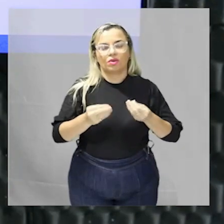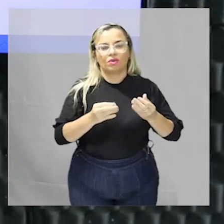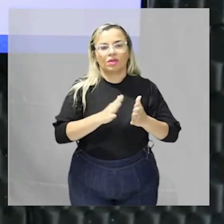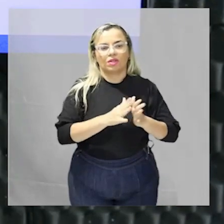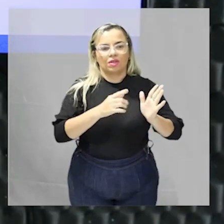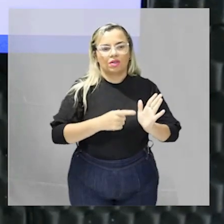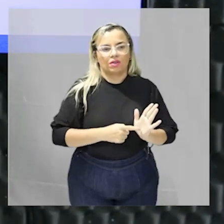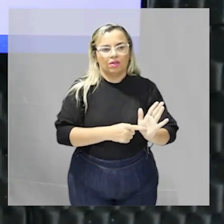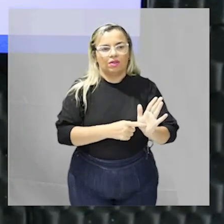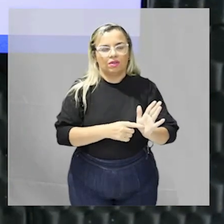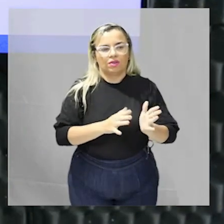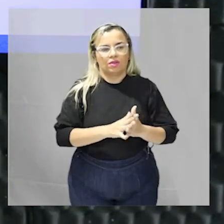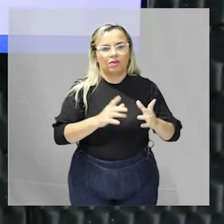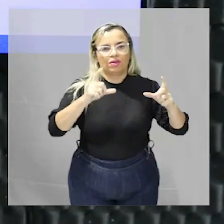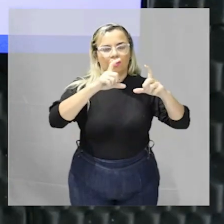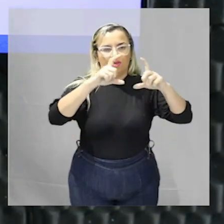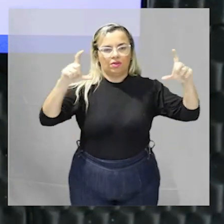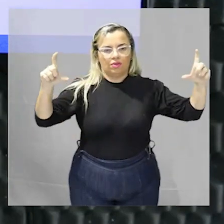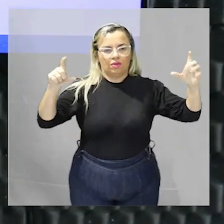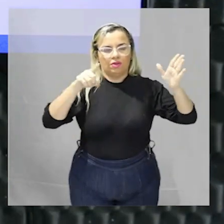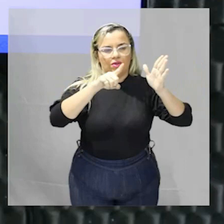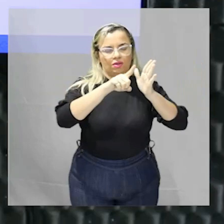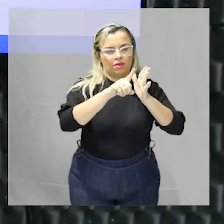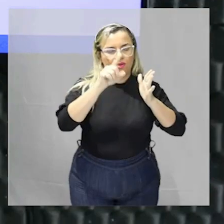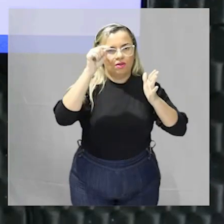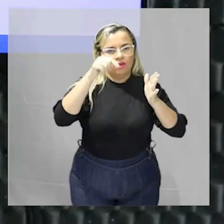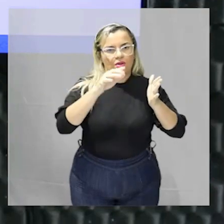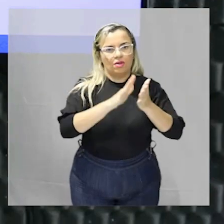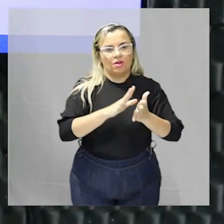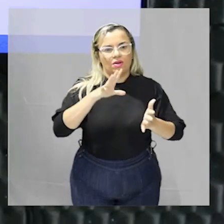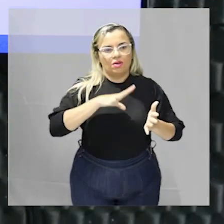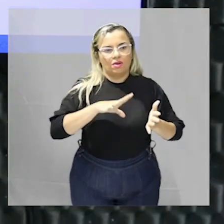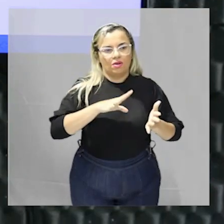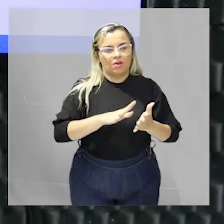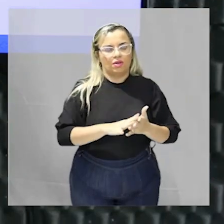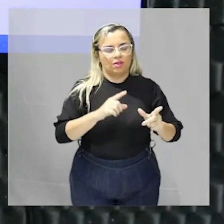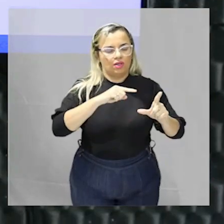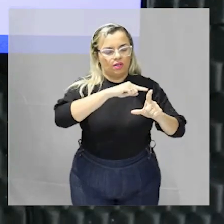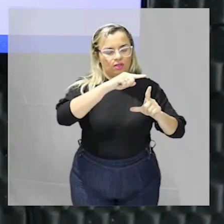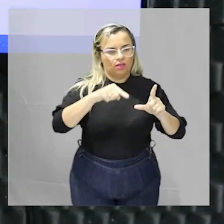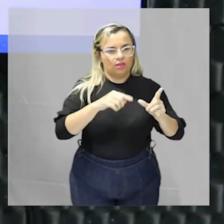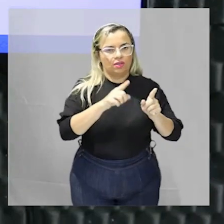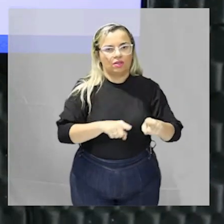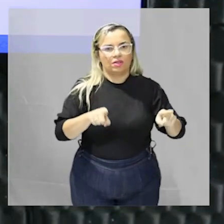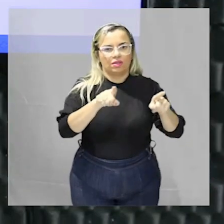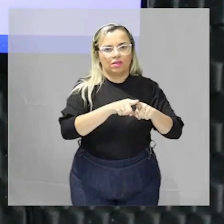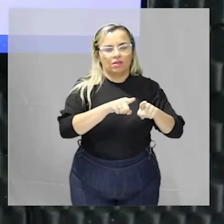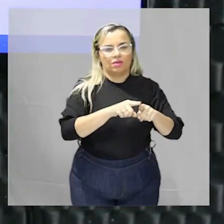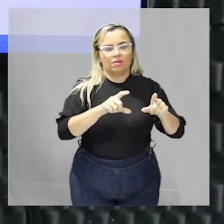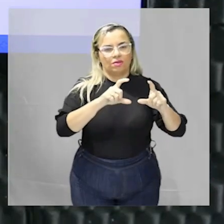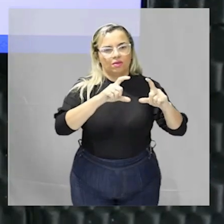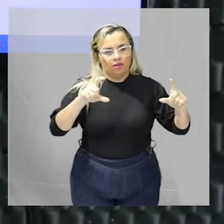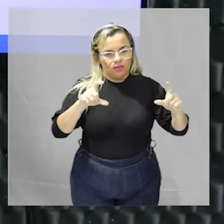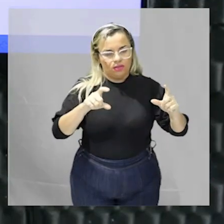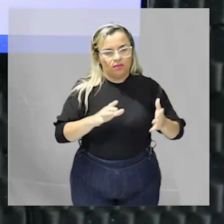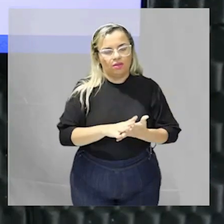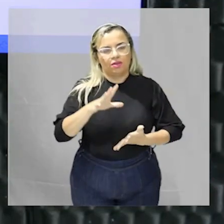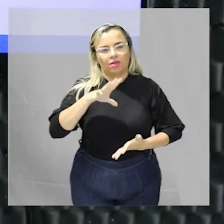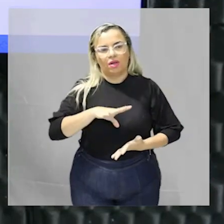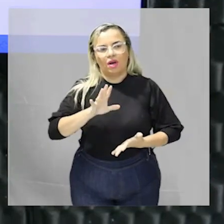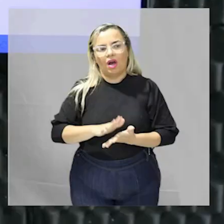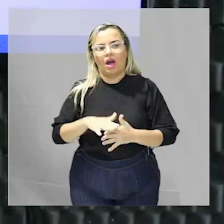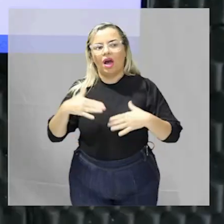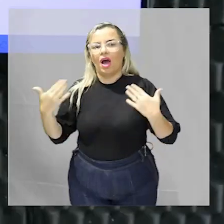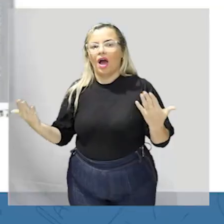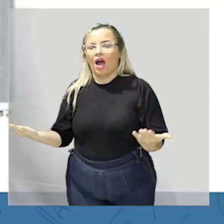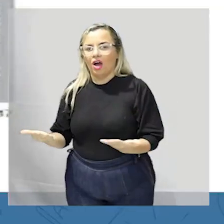disposta aqui. Enunciado em português, alternativas em português. Então, agora nós vamos para uma questão da UEMA, onde